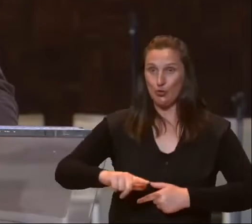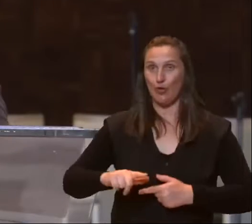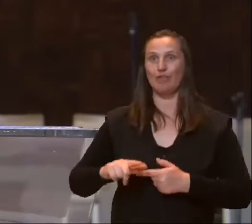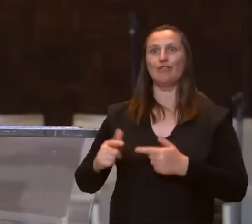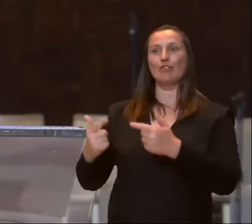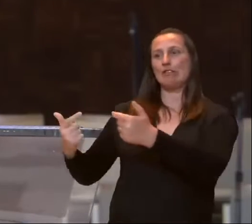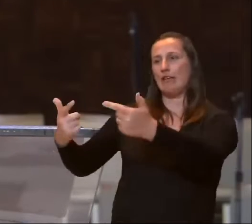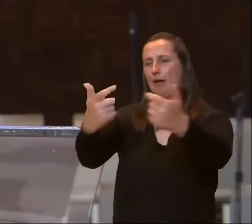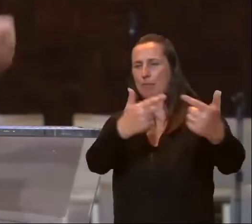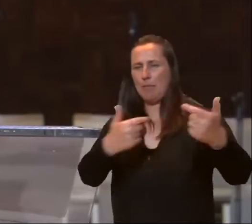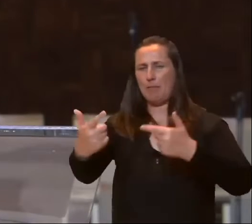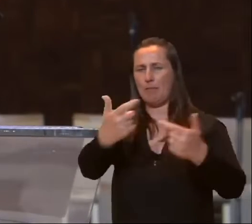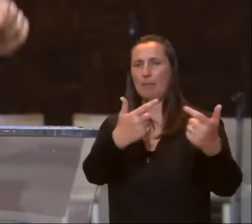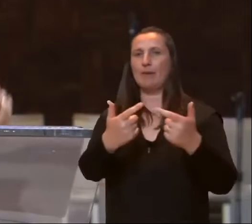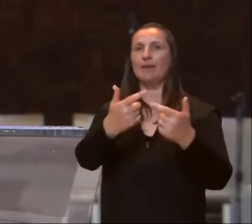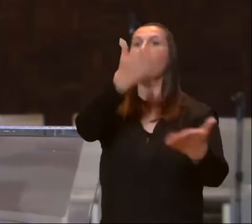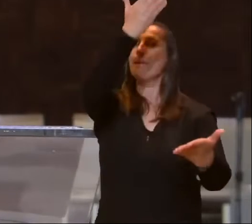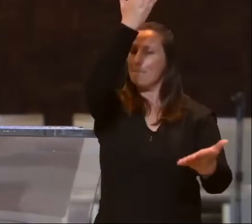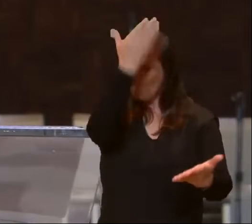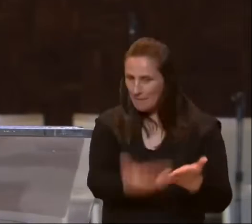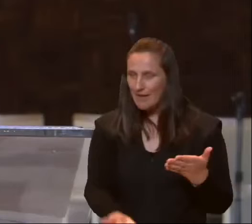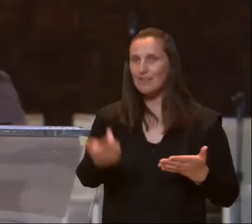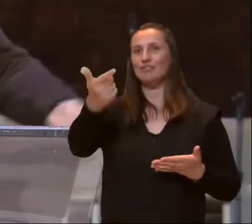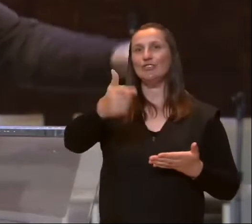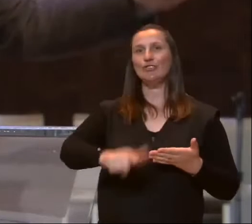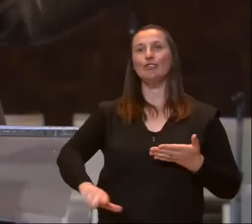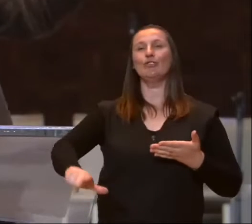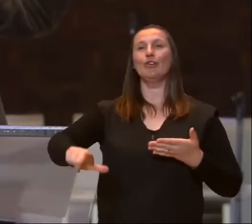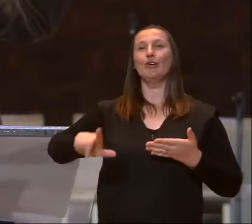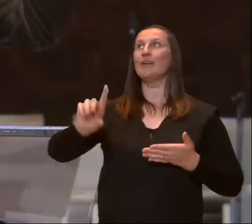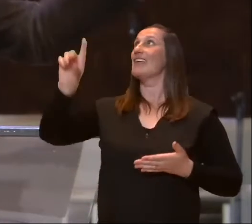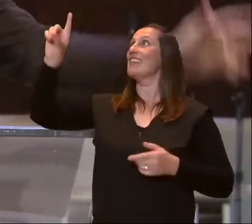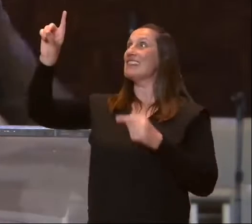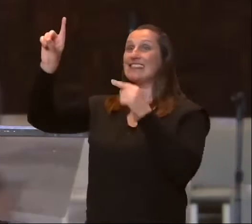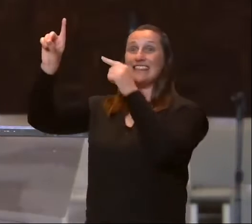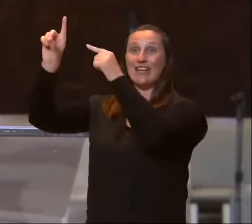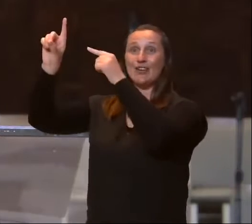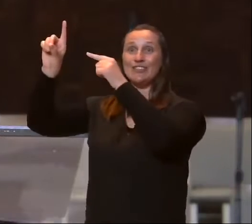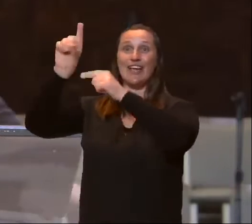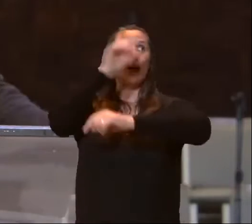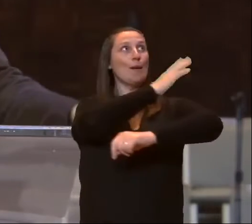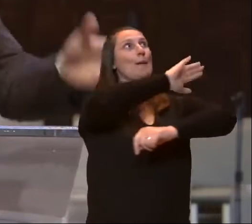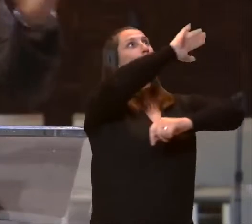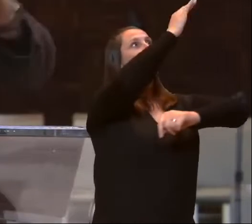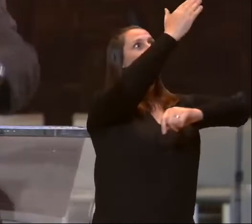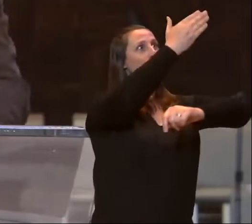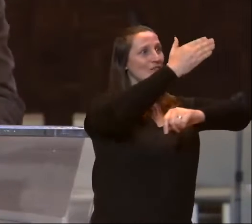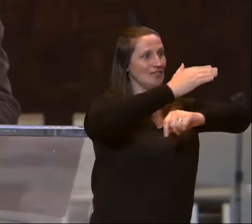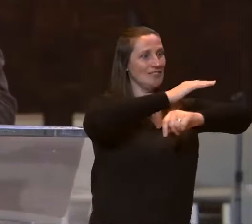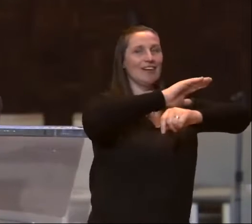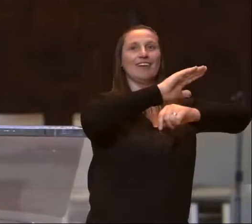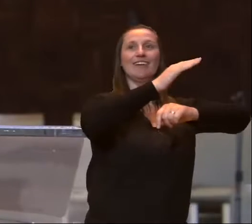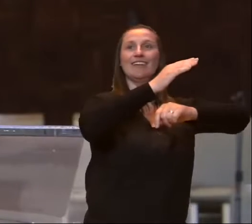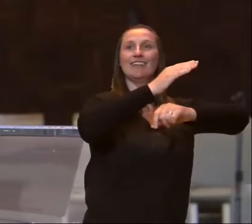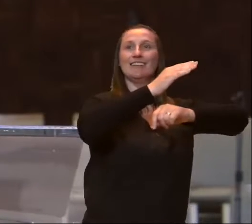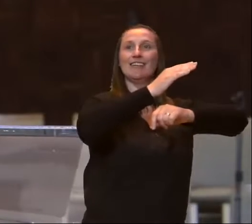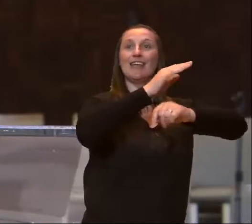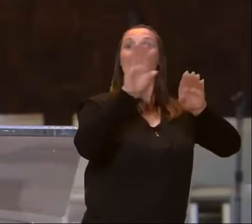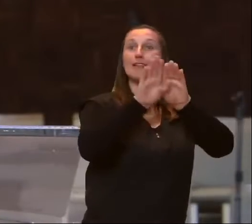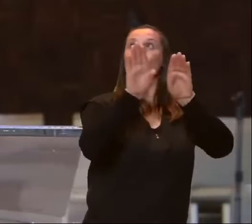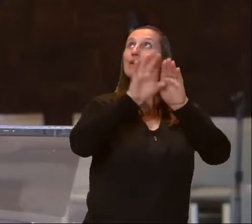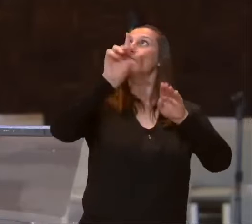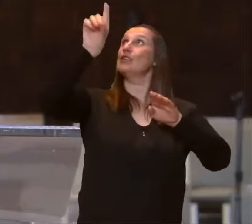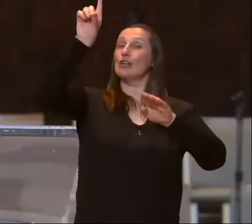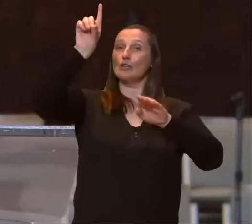novo e perderam mais uma vez, porque o nosso Deus é o Deus das montanhas e é também o Deus